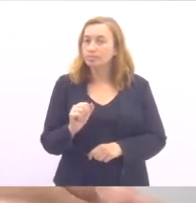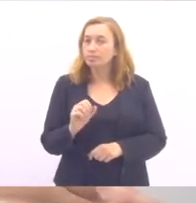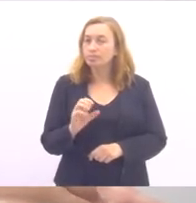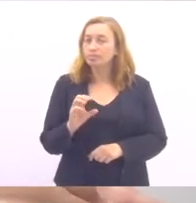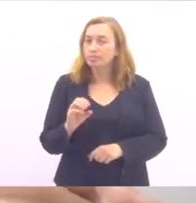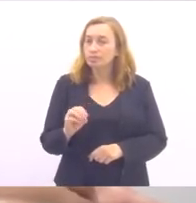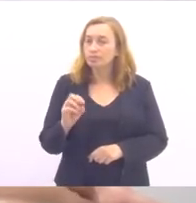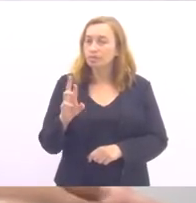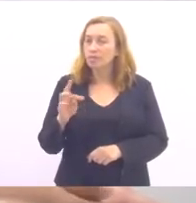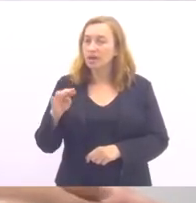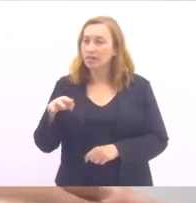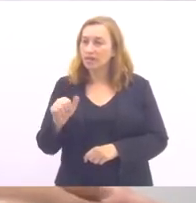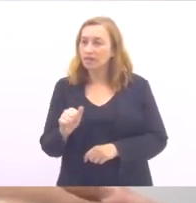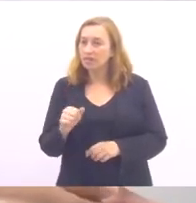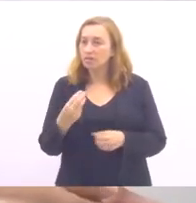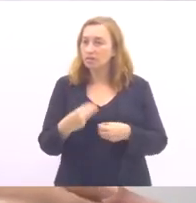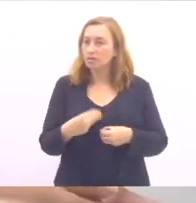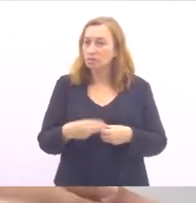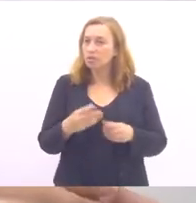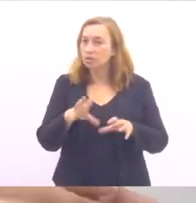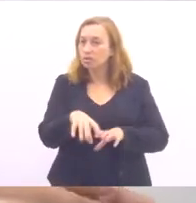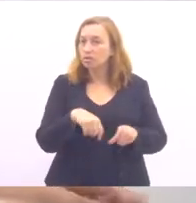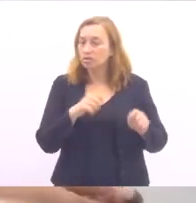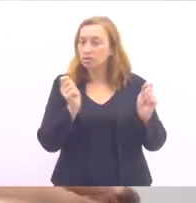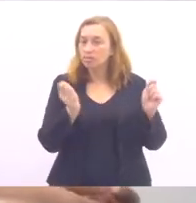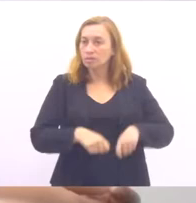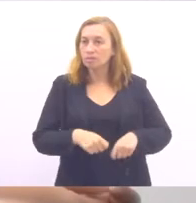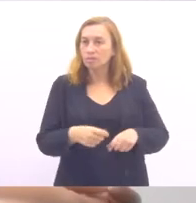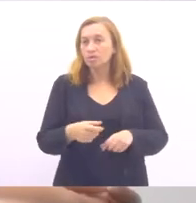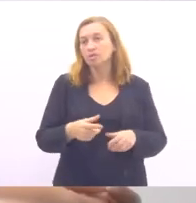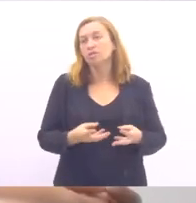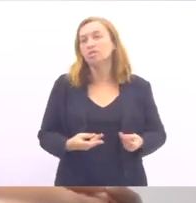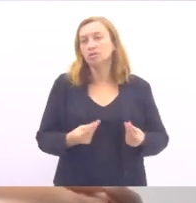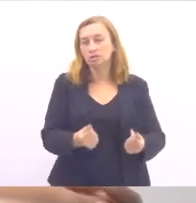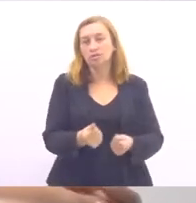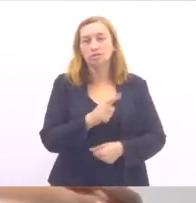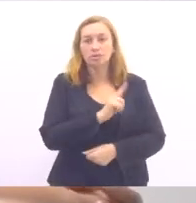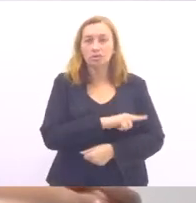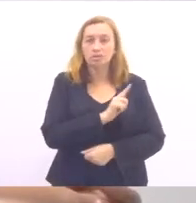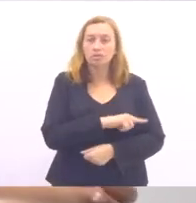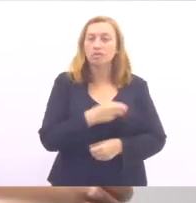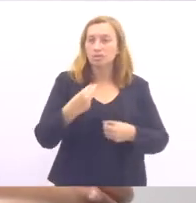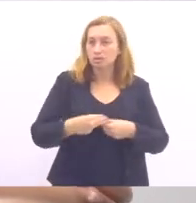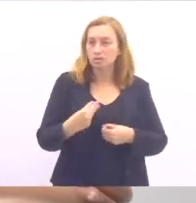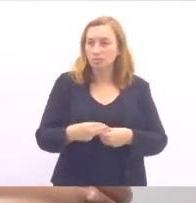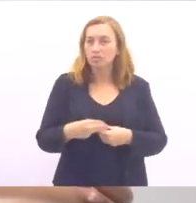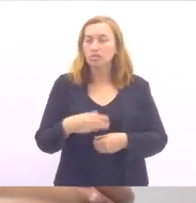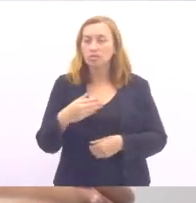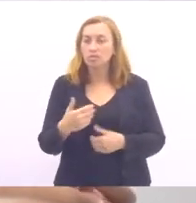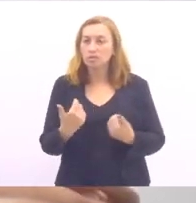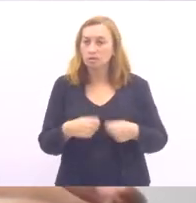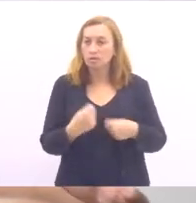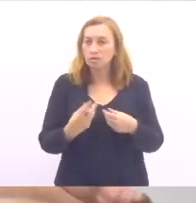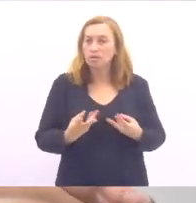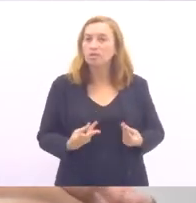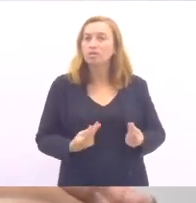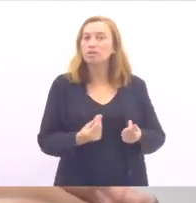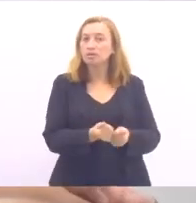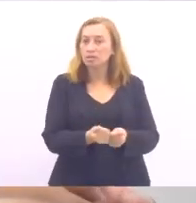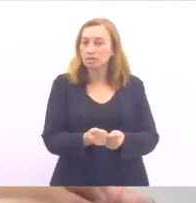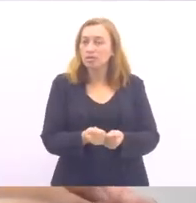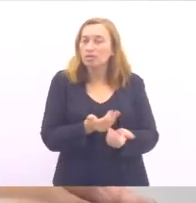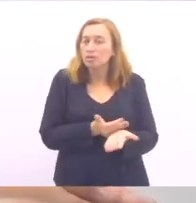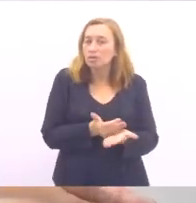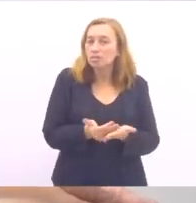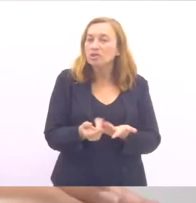já começou a fazer essa capacitação e sensibilização do gestor municipal. É necessário sensibilizá-los,